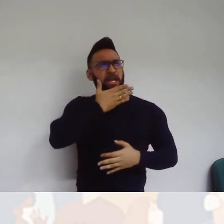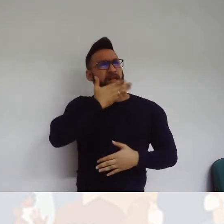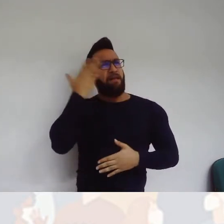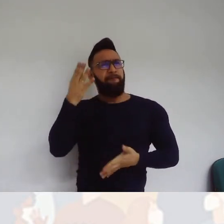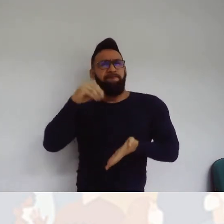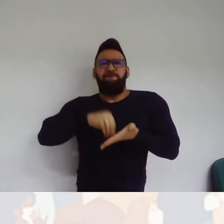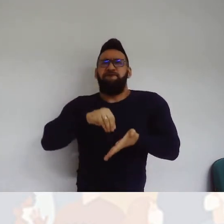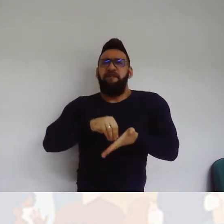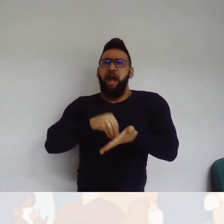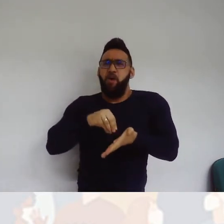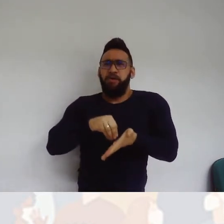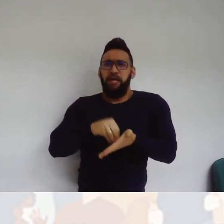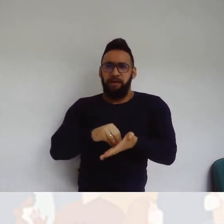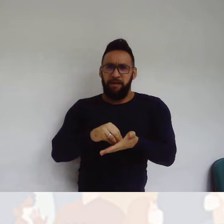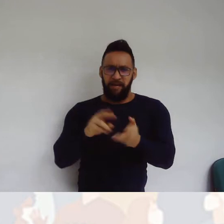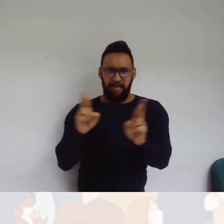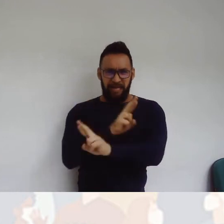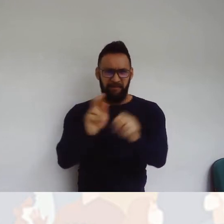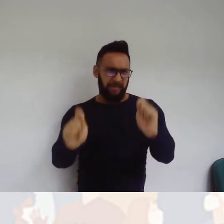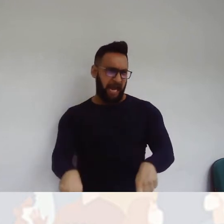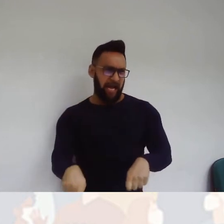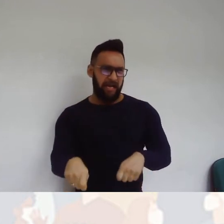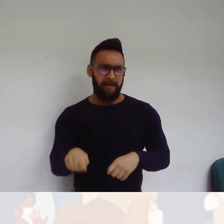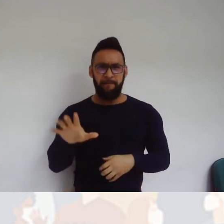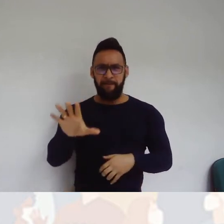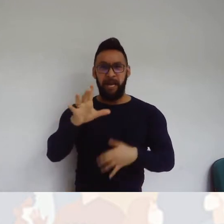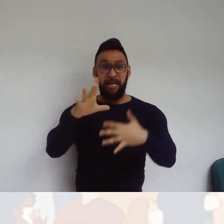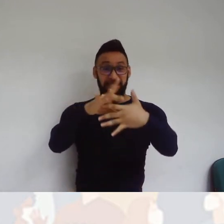O signo como falta.